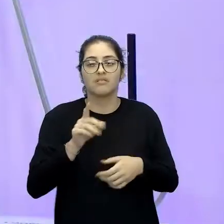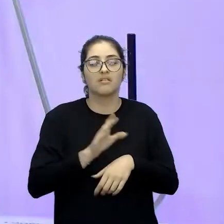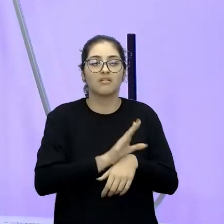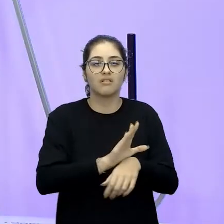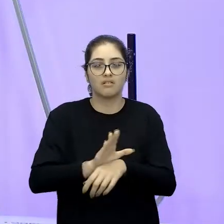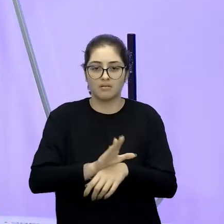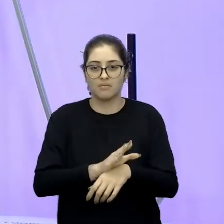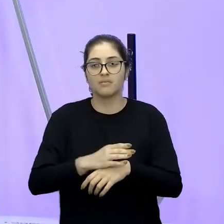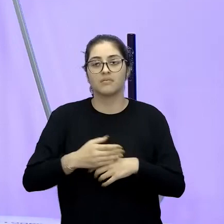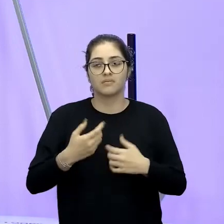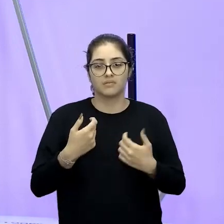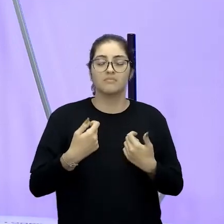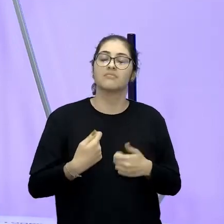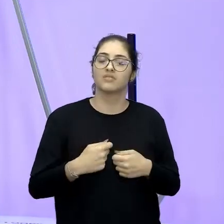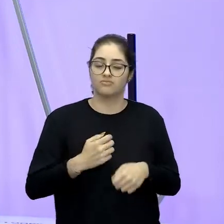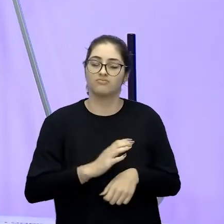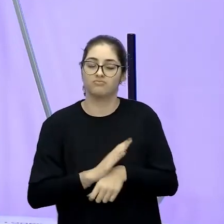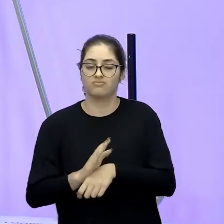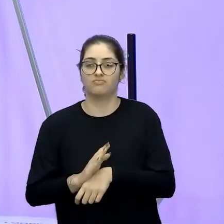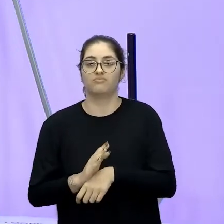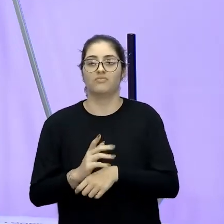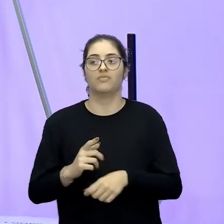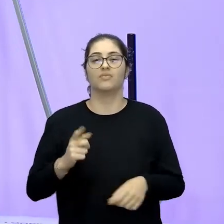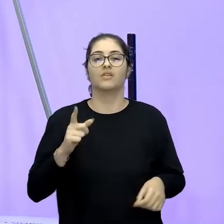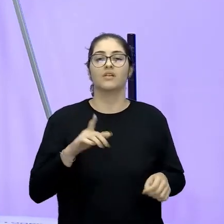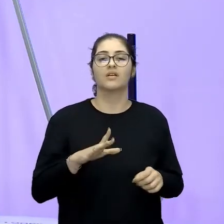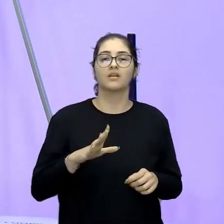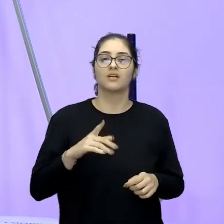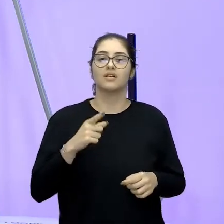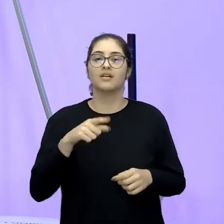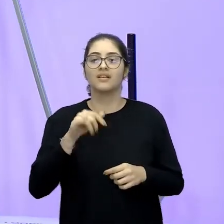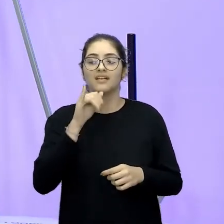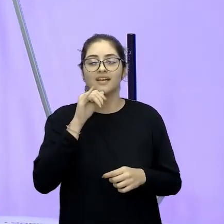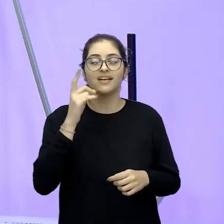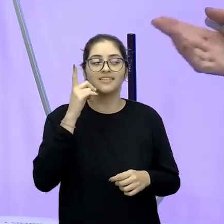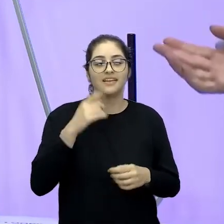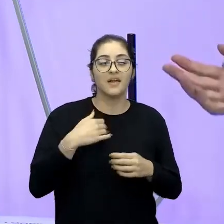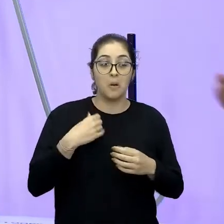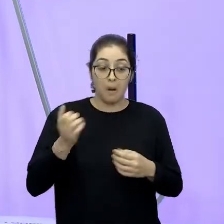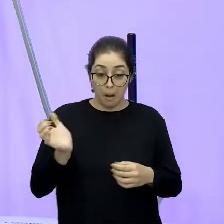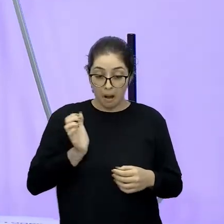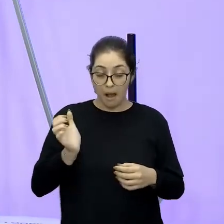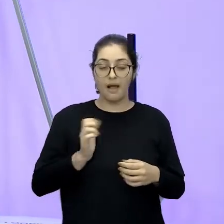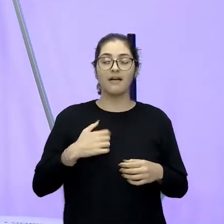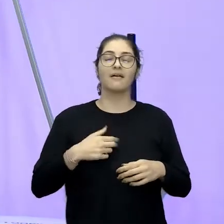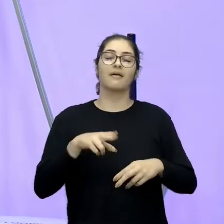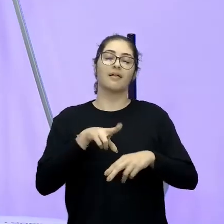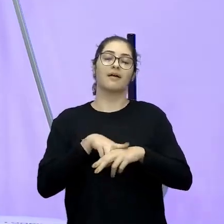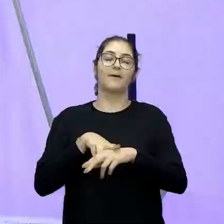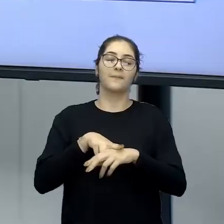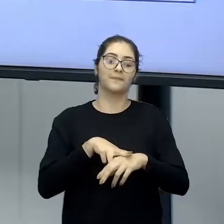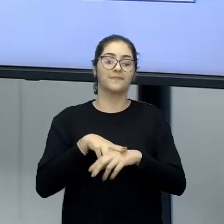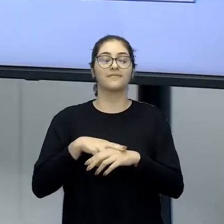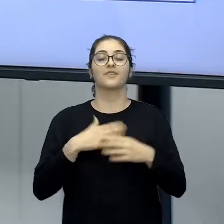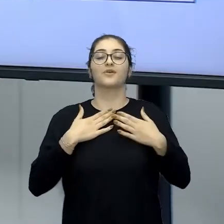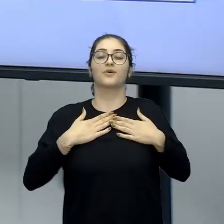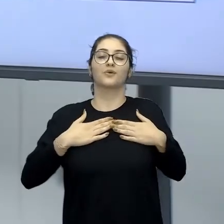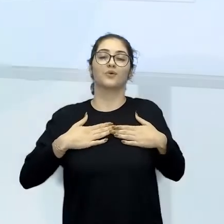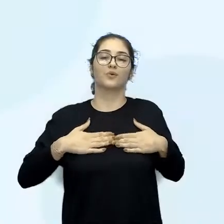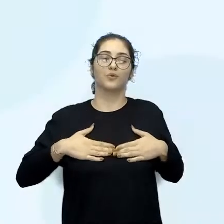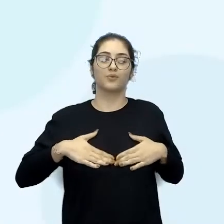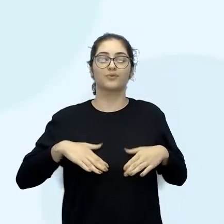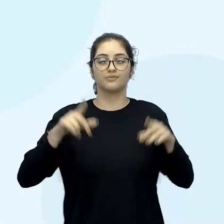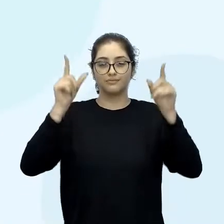competências socioemocionais, hein, gente? Mas é claro que os primeiros dias eu vou ficar descansando bastante. Tenho certeza que todo mundo pensa isso. Todo mundo. E